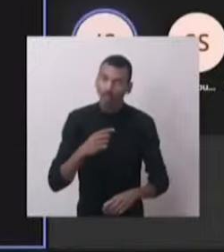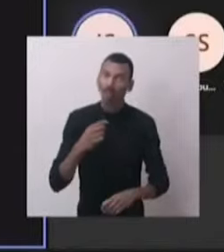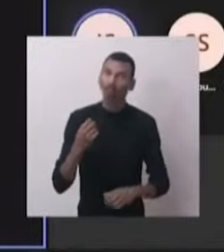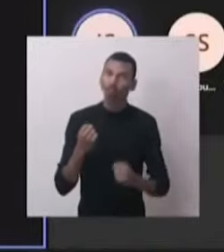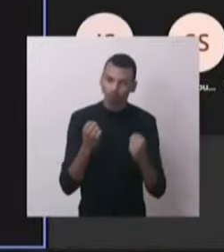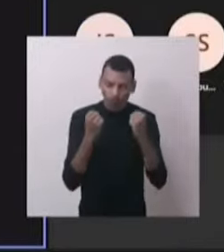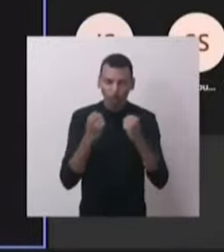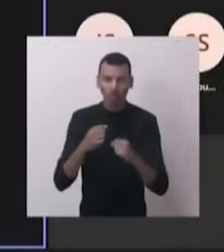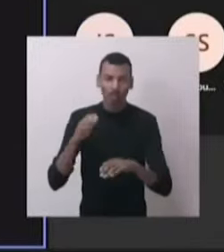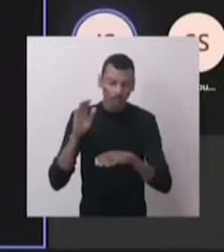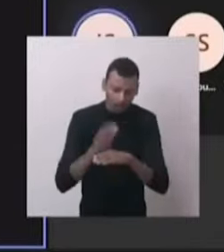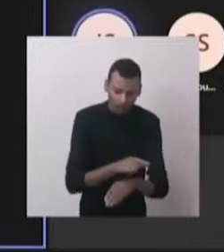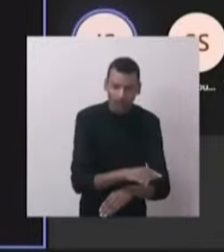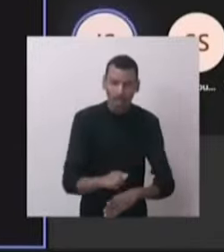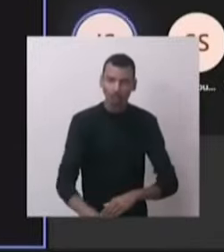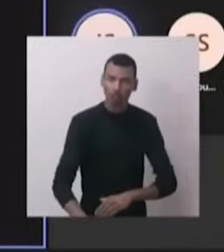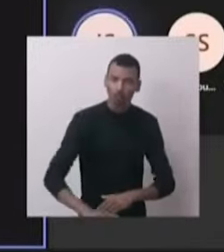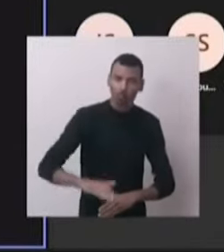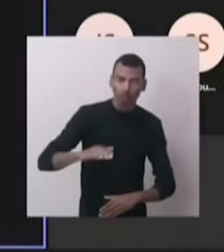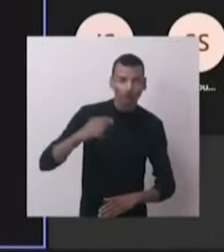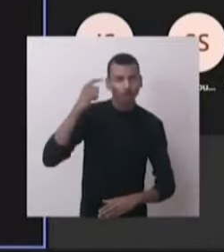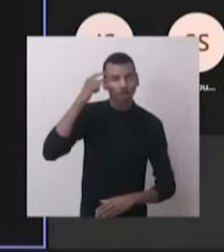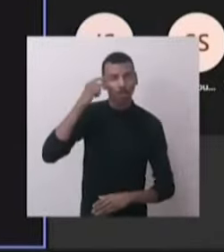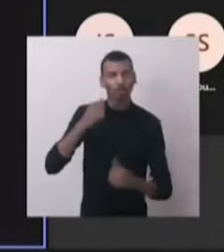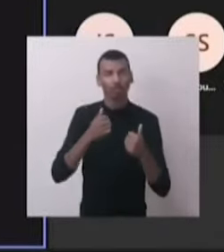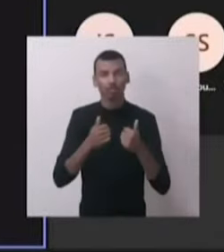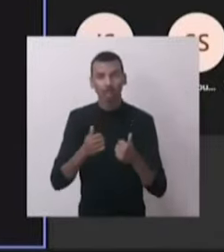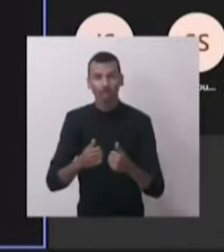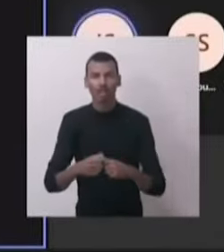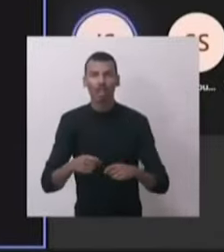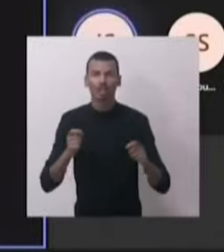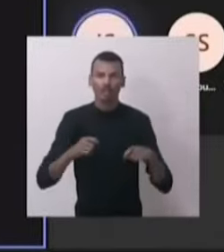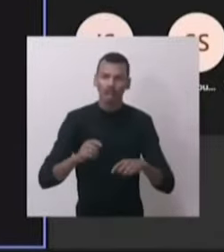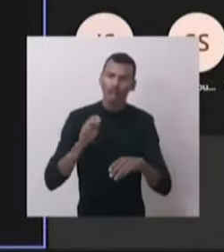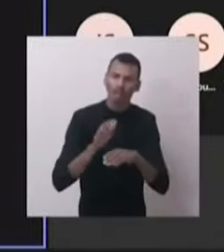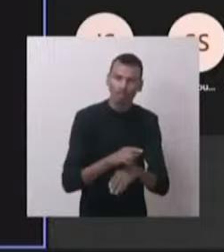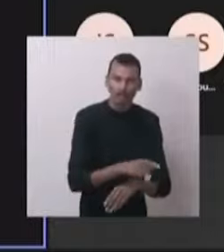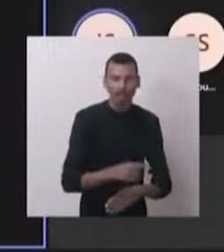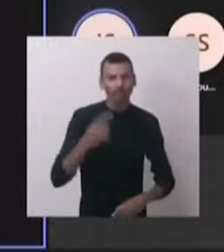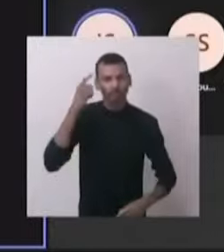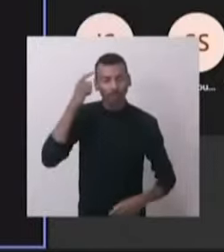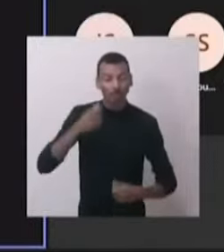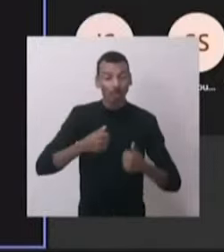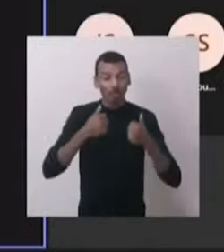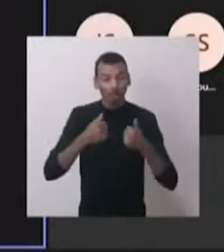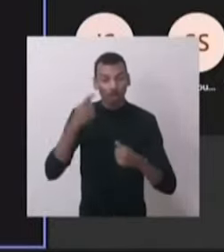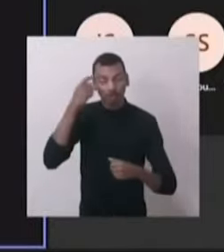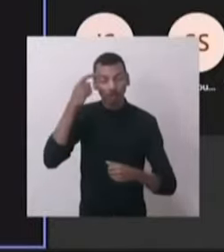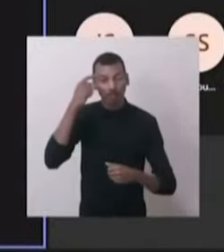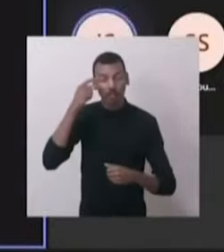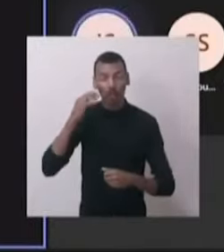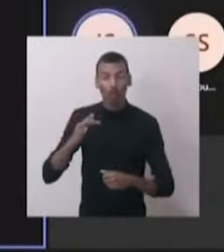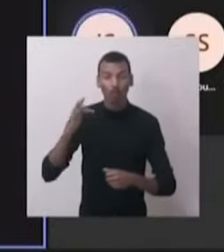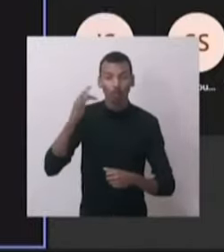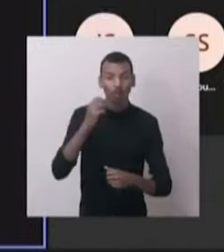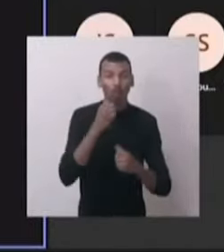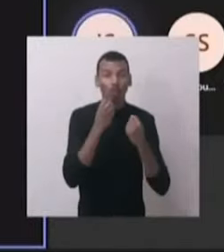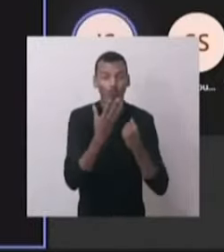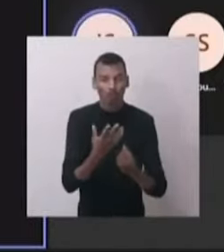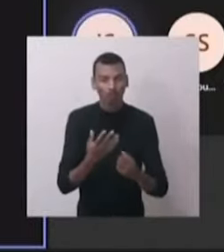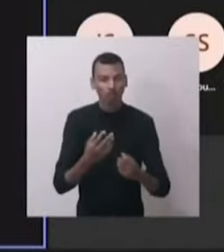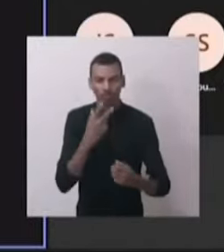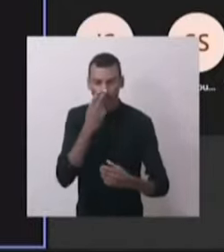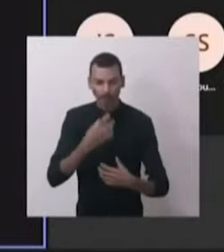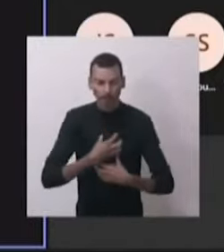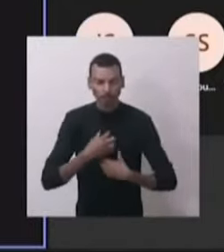que um povo com acesso a uma educação emancipatória vai ser um povo que vai saber lutar com mais